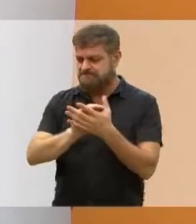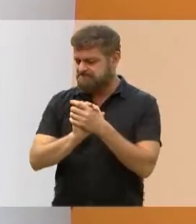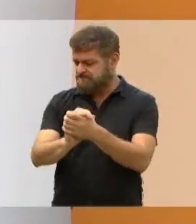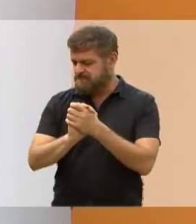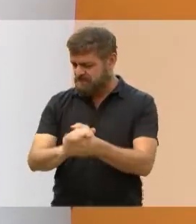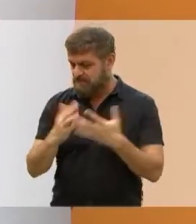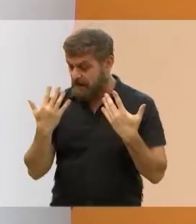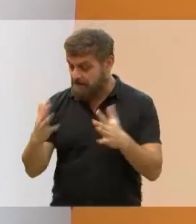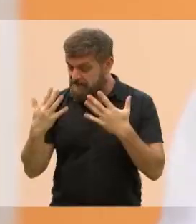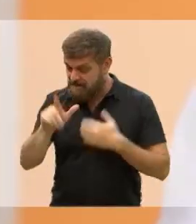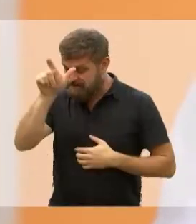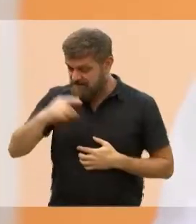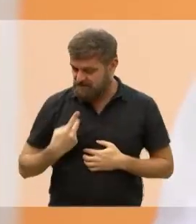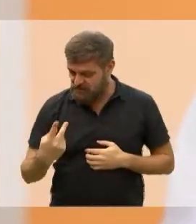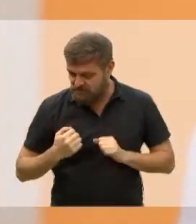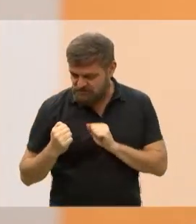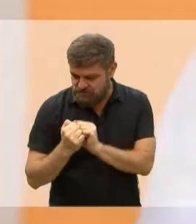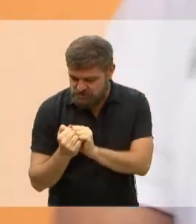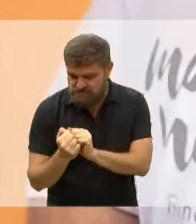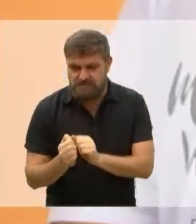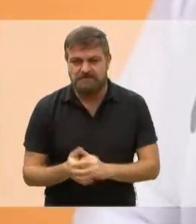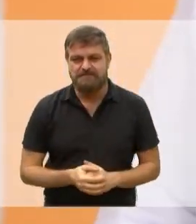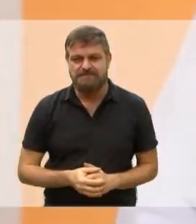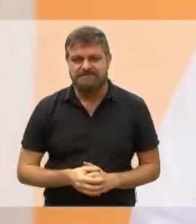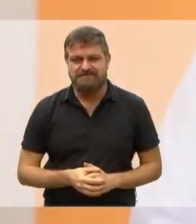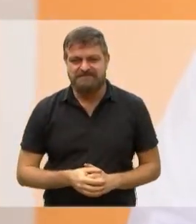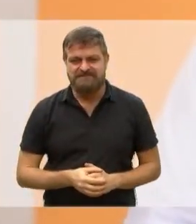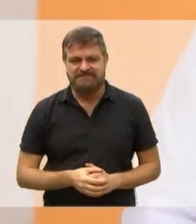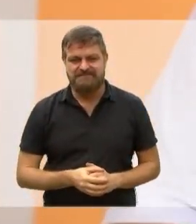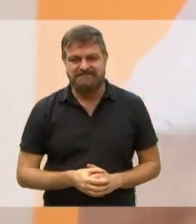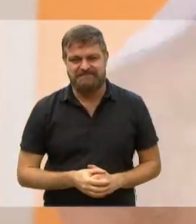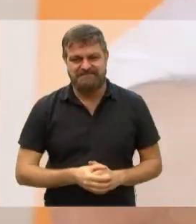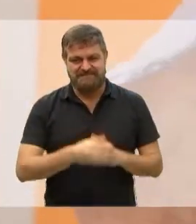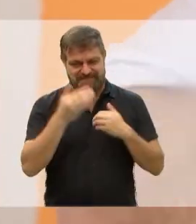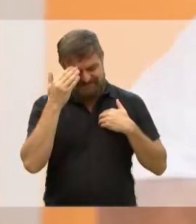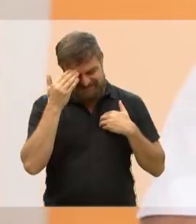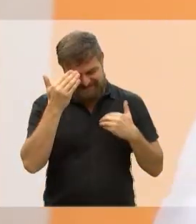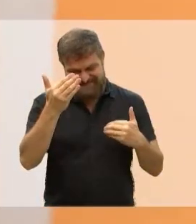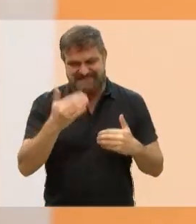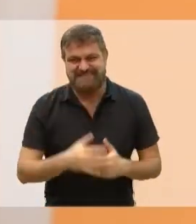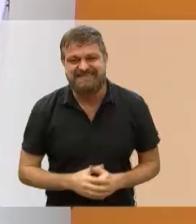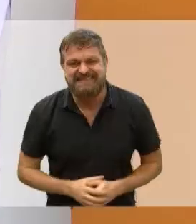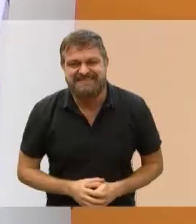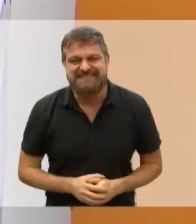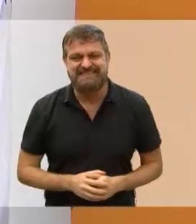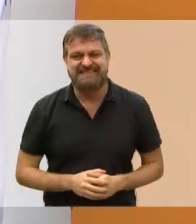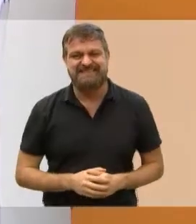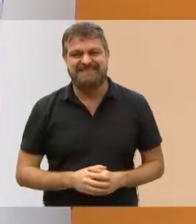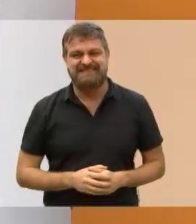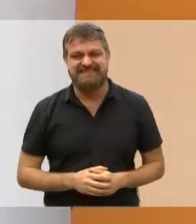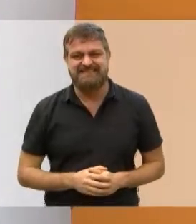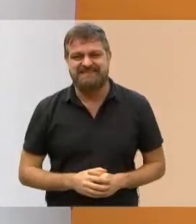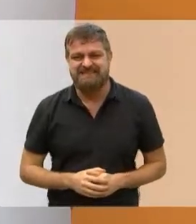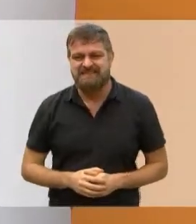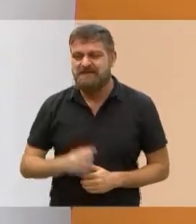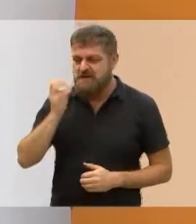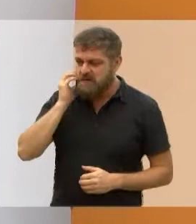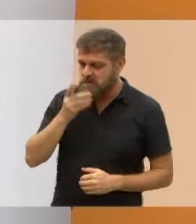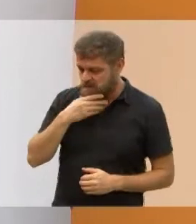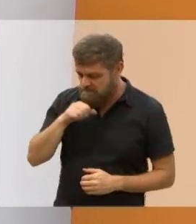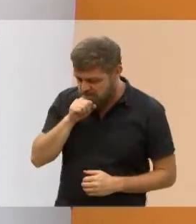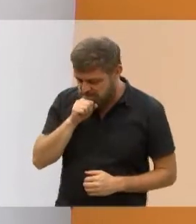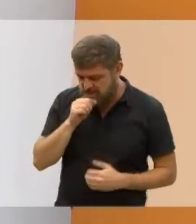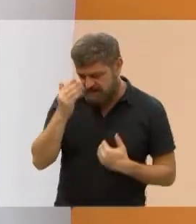Rafa? Obrigada por você estar comigo. Quer falar alguma coisa? Obrigado. Obrigada, viu, Maurício?